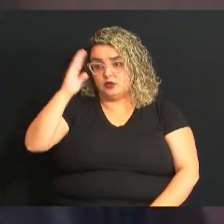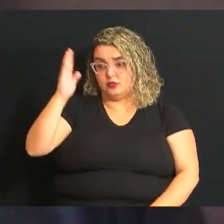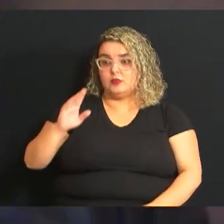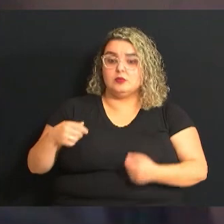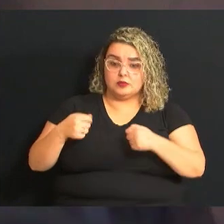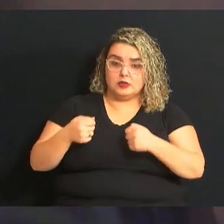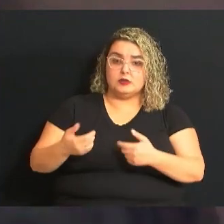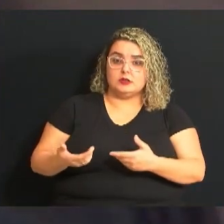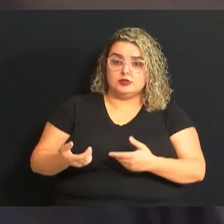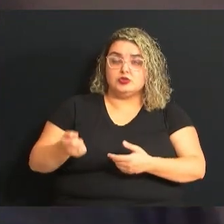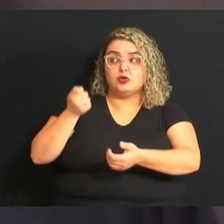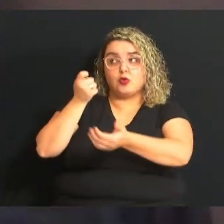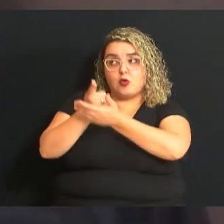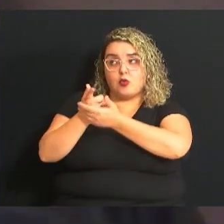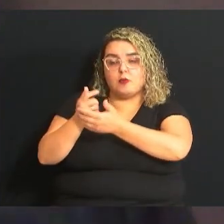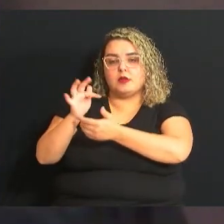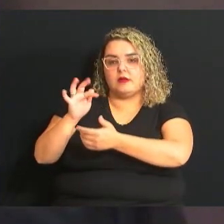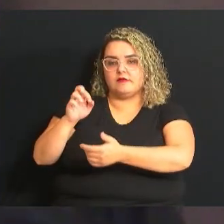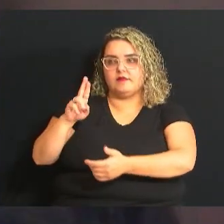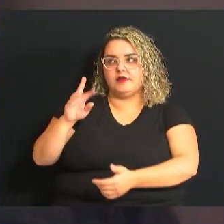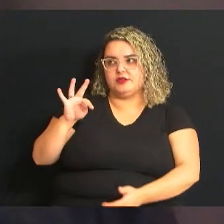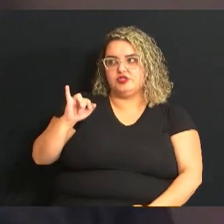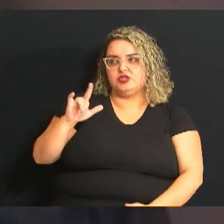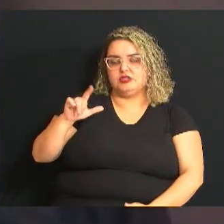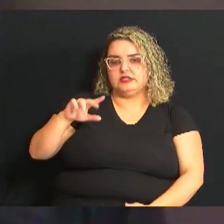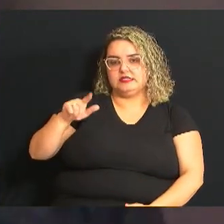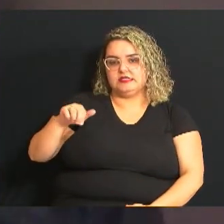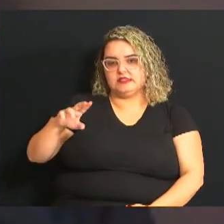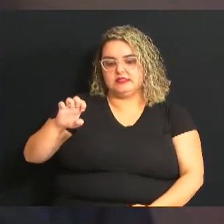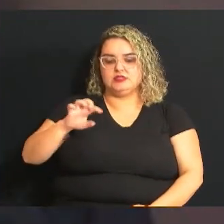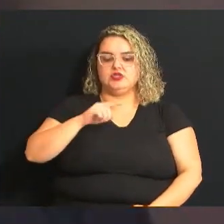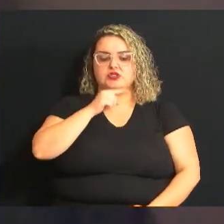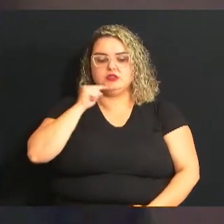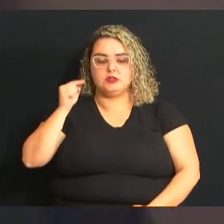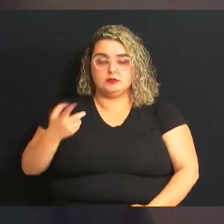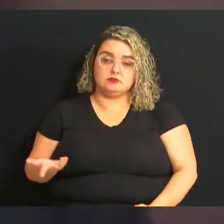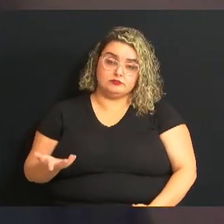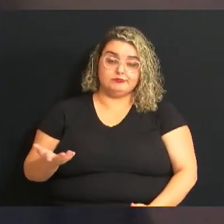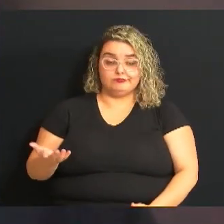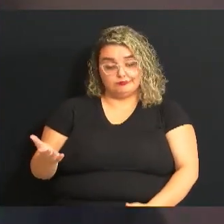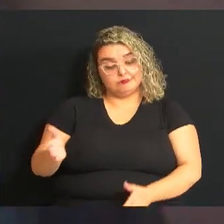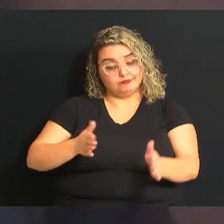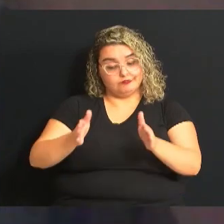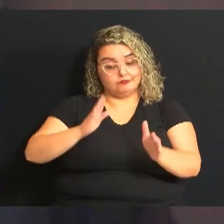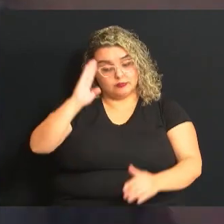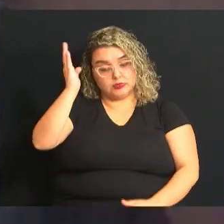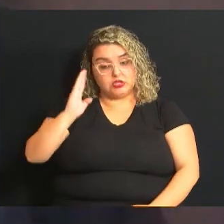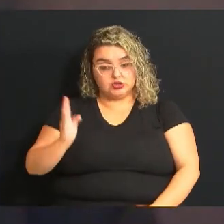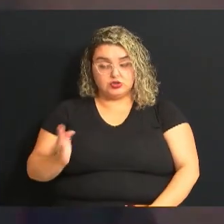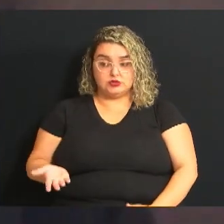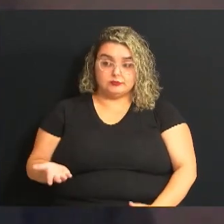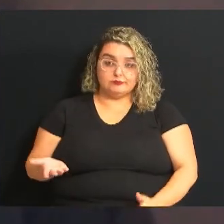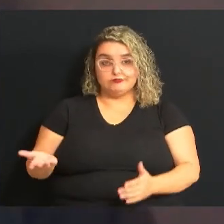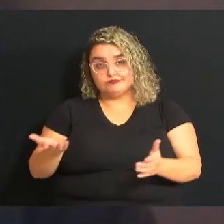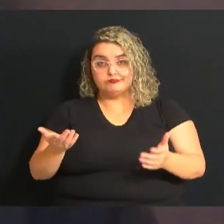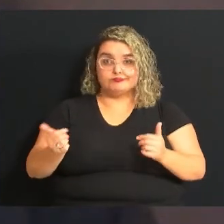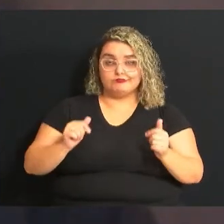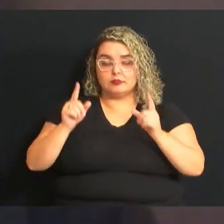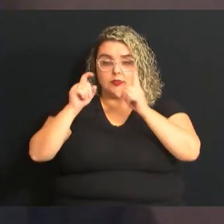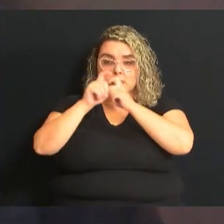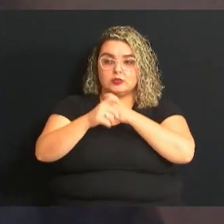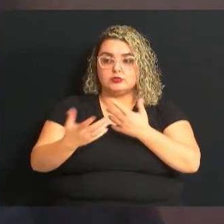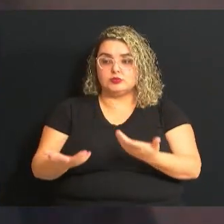de trabalho, né? Então, acho que para todos aqueles que criam essas condições de trabalho do professor, e aí eu